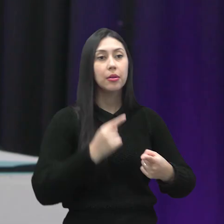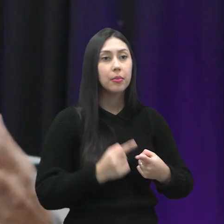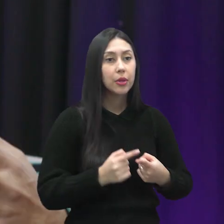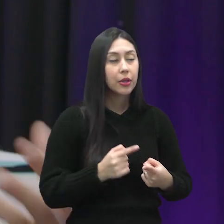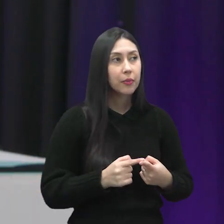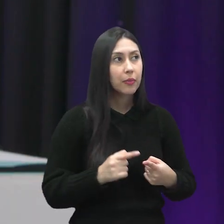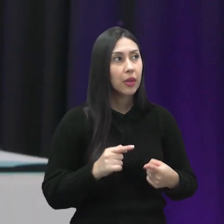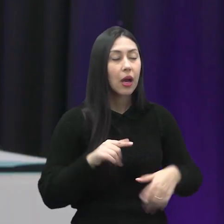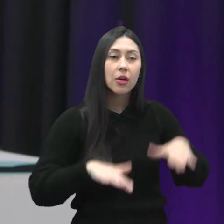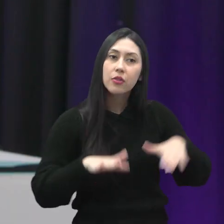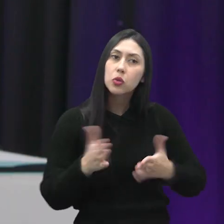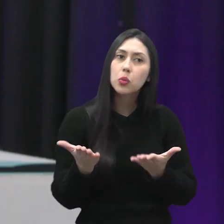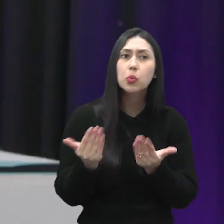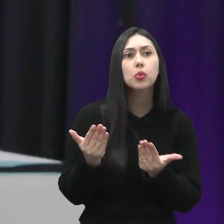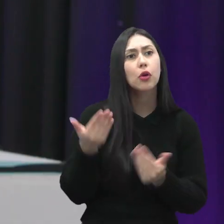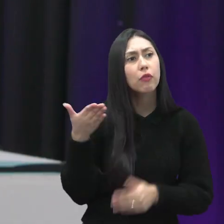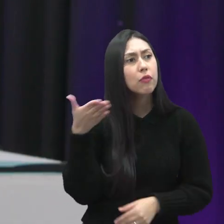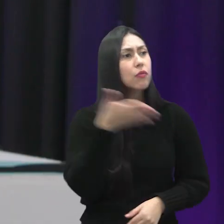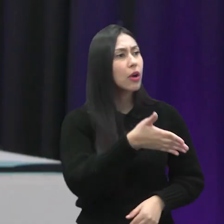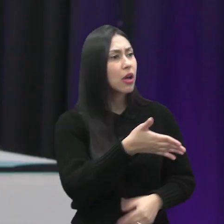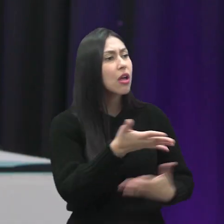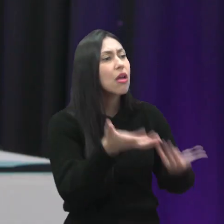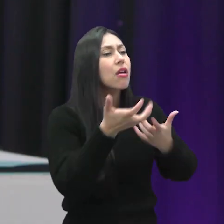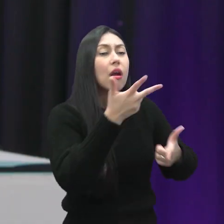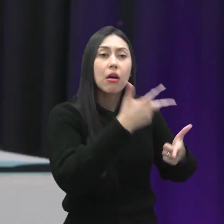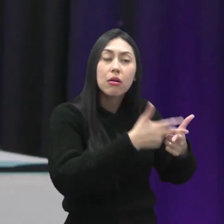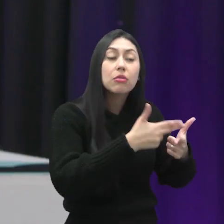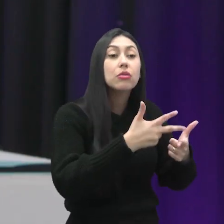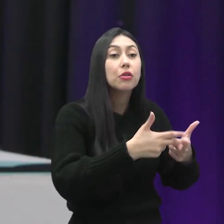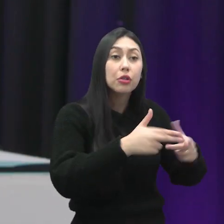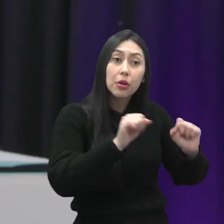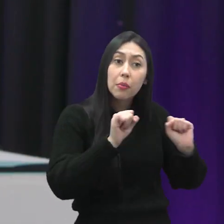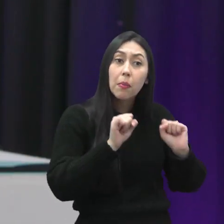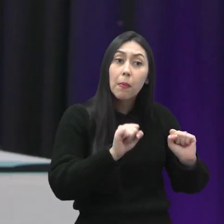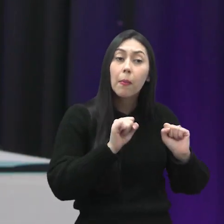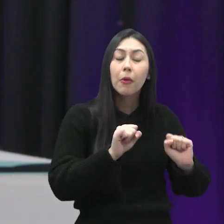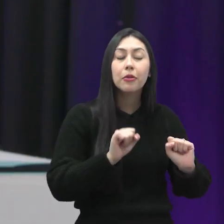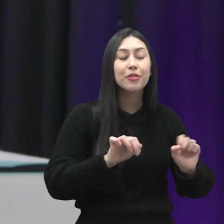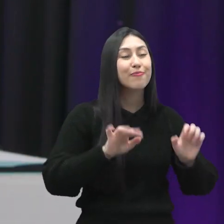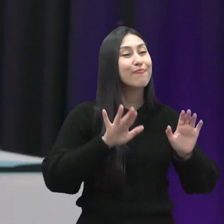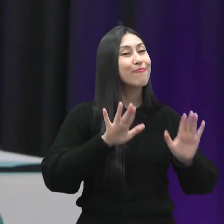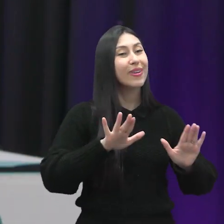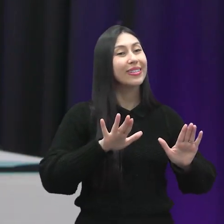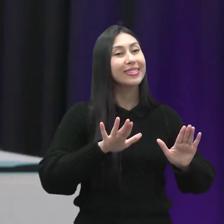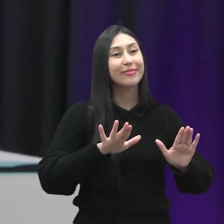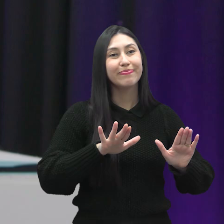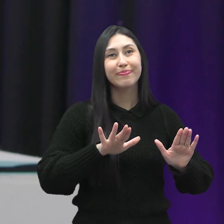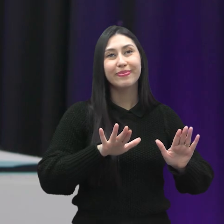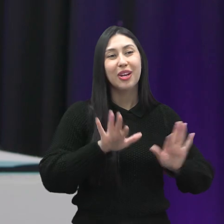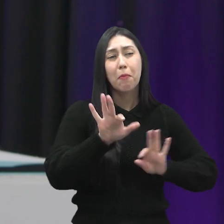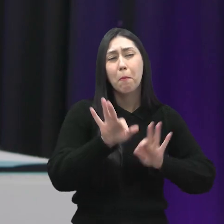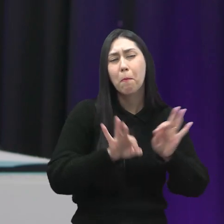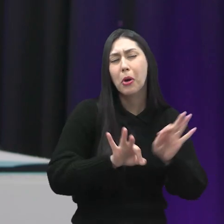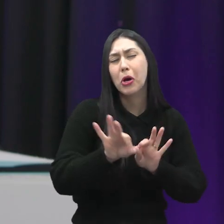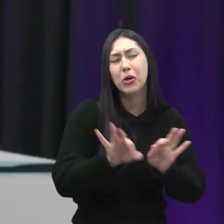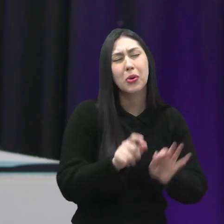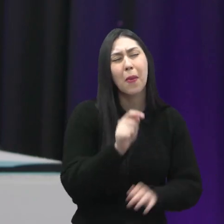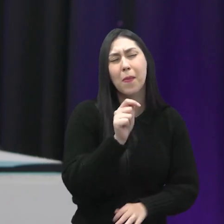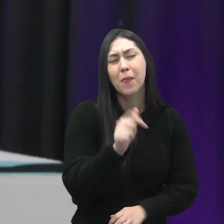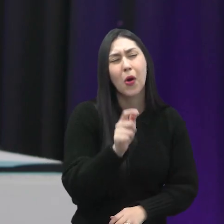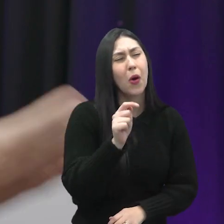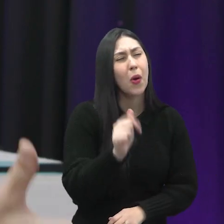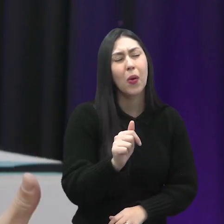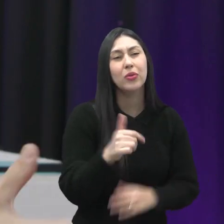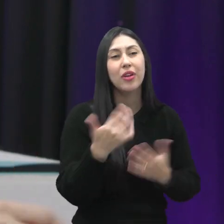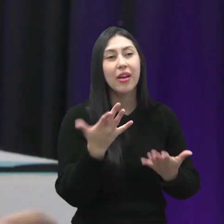jovem, quando ele procura o atendimento, ele pode fazer a cirurgia, mas muitas vezes ele não projetou a sua vida ali na frente. E às